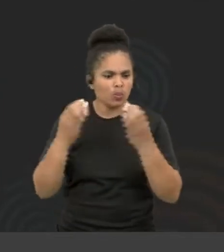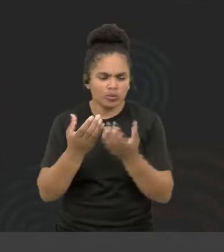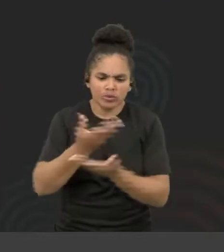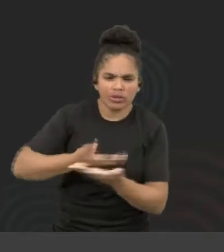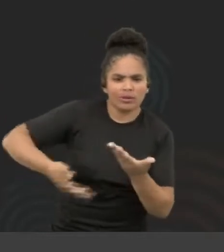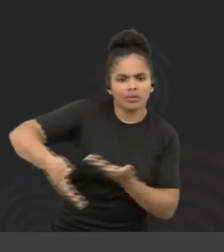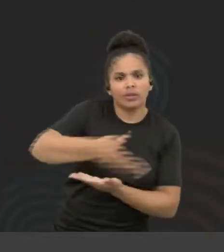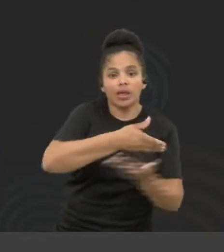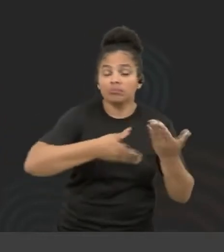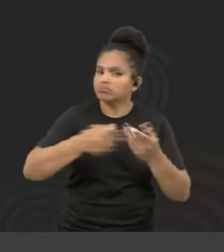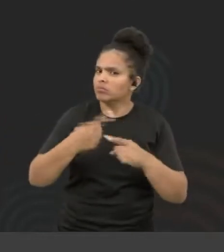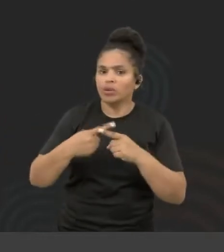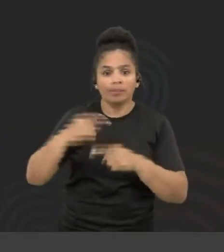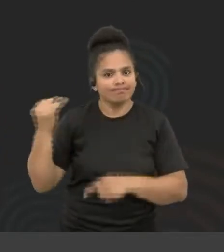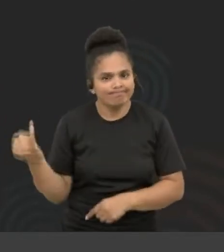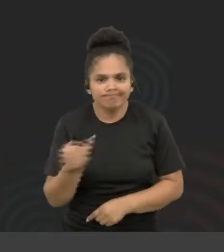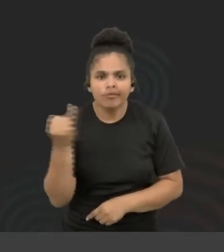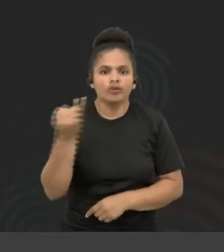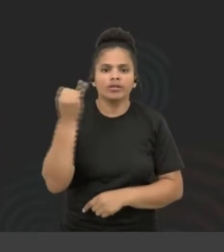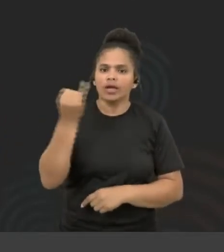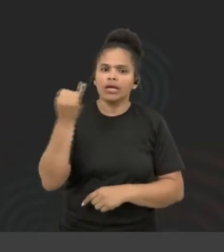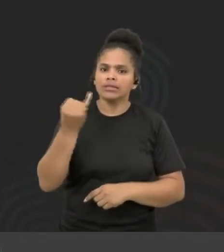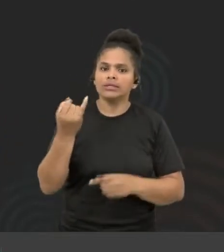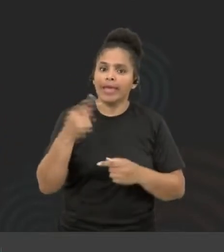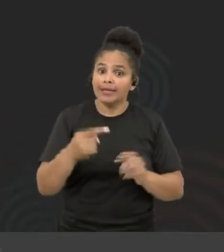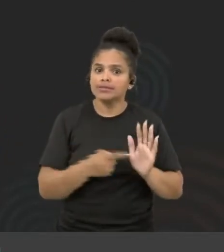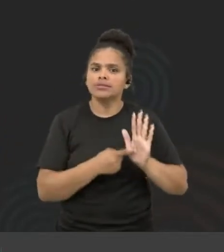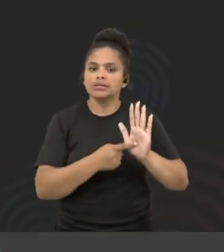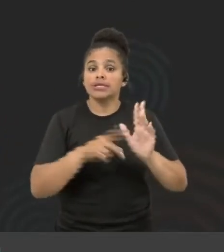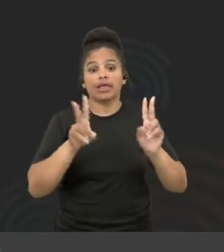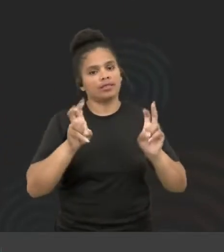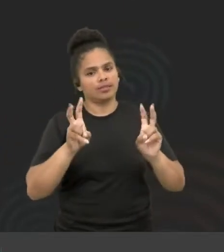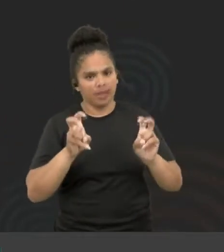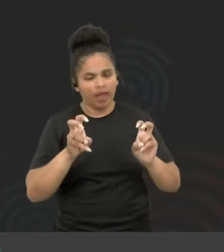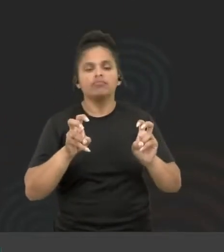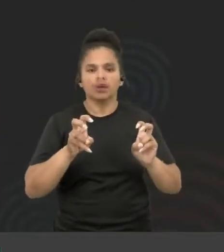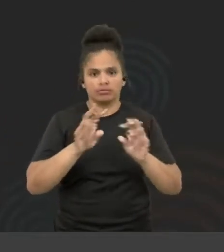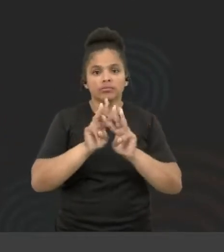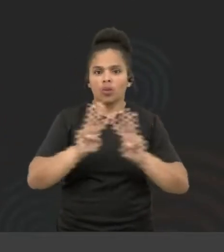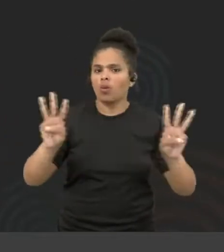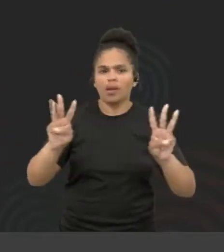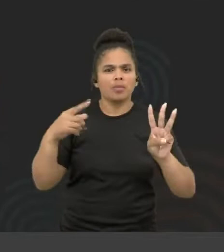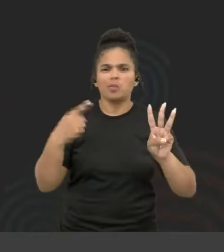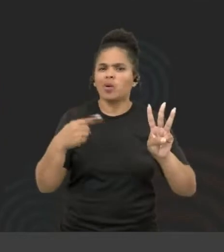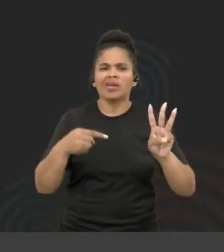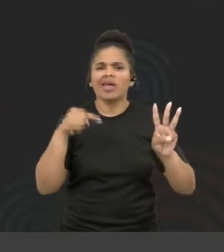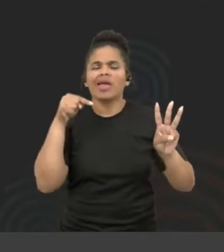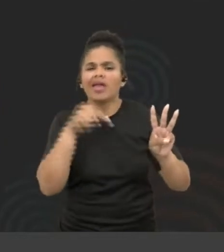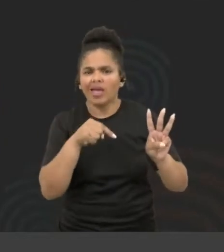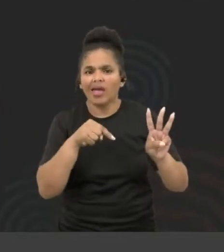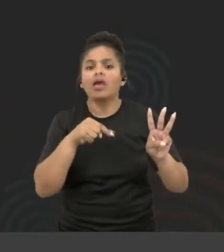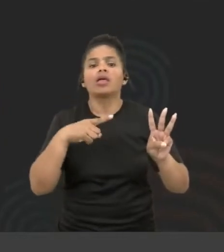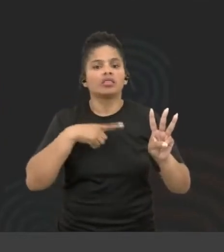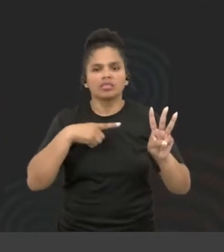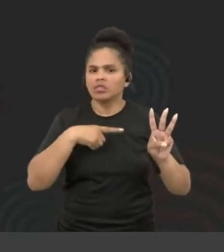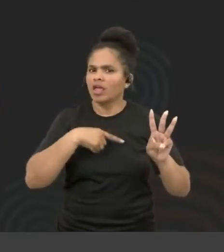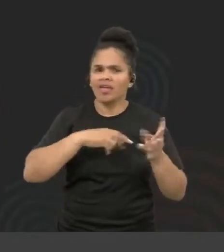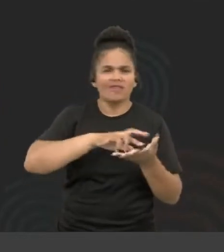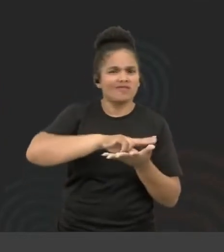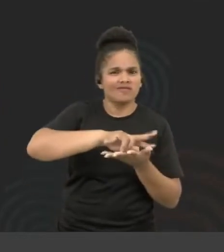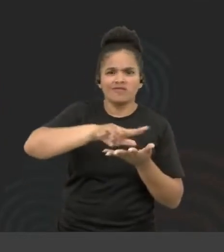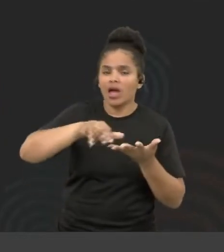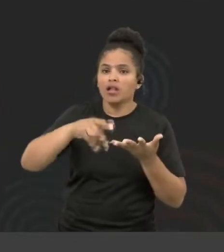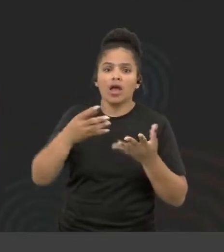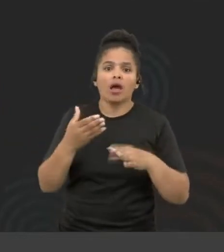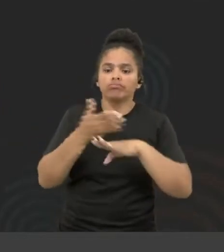porque é muito importante a gente trazer essa temática da web, que é onde estão grande parte das aplicações, é onde